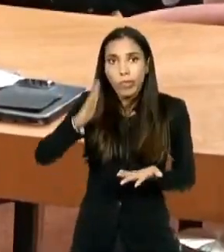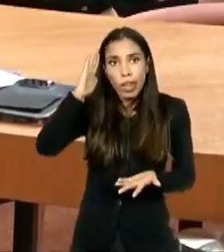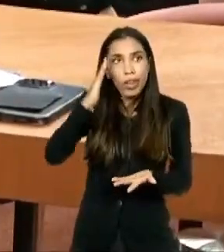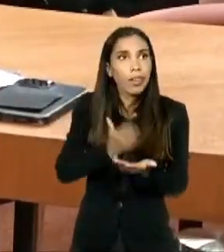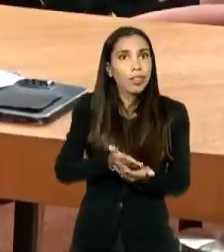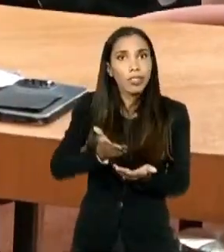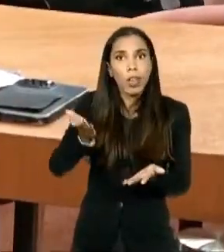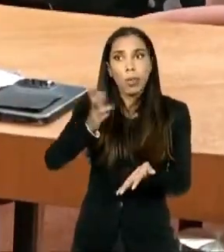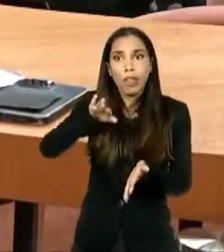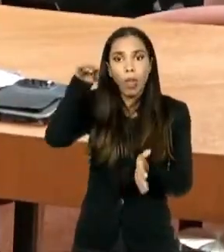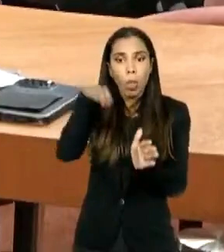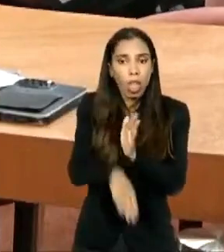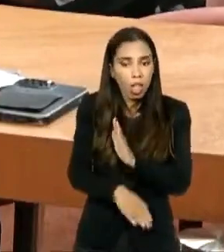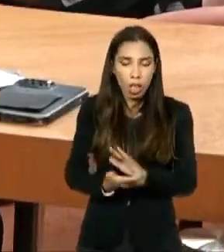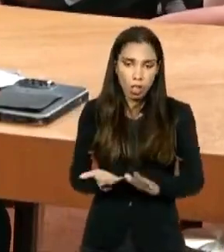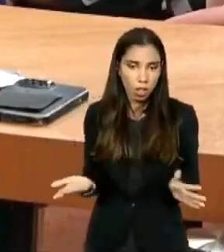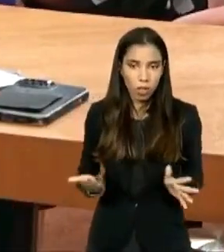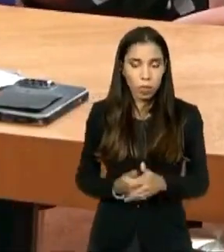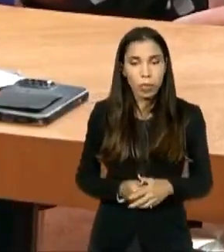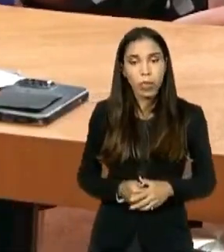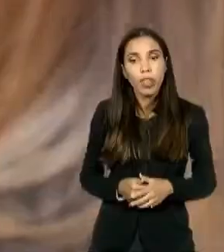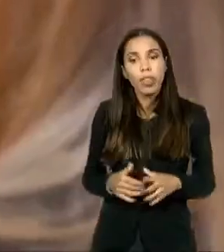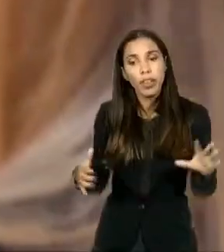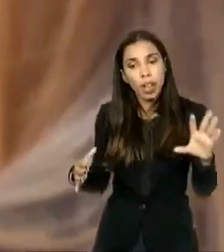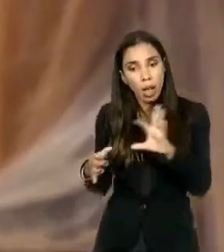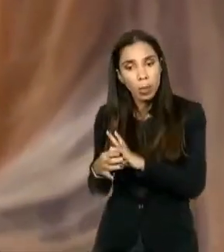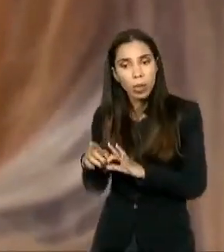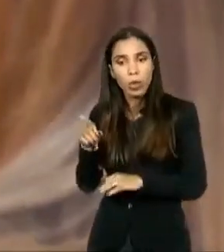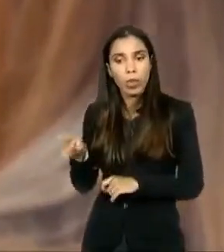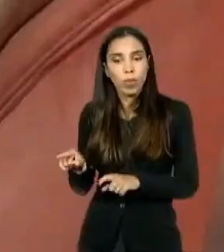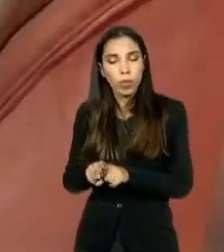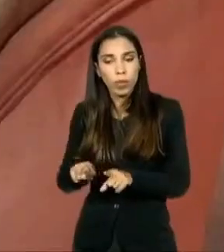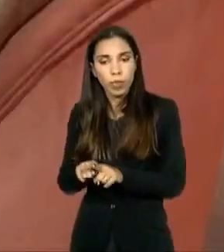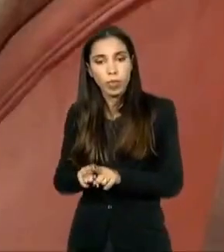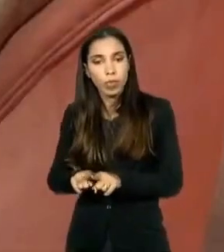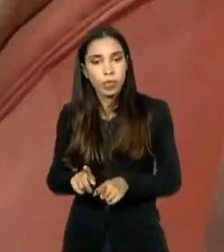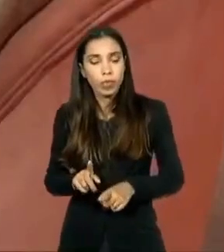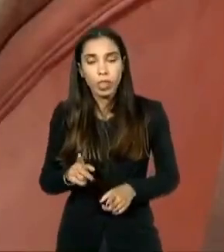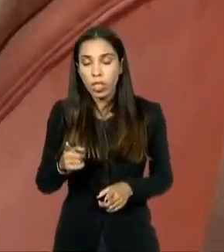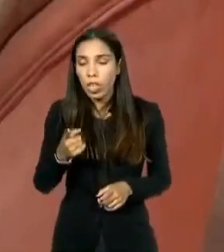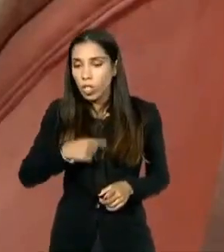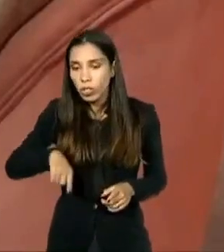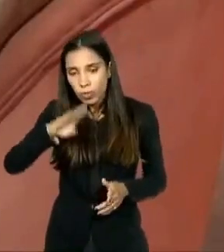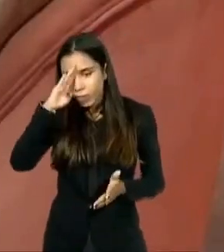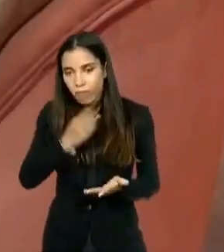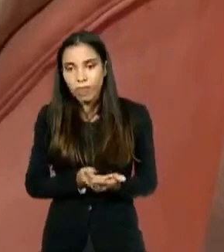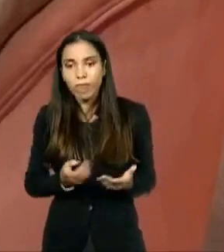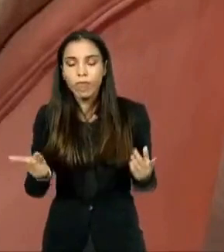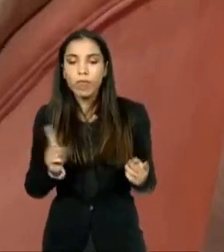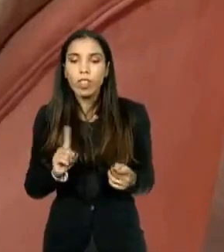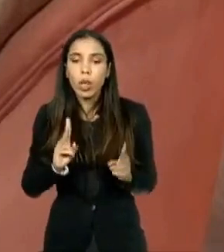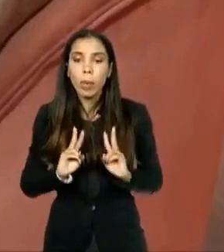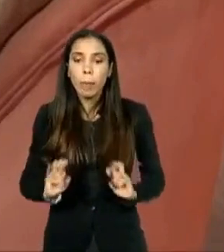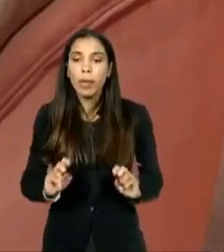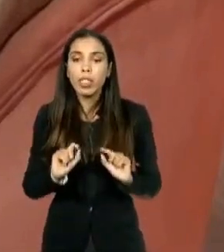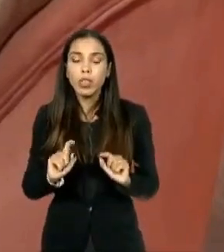tão interessante, porque vai até no caminho do que o Marcos disse aqui. É bastante insano a gente não perceber que a gente não vai